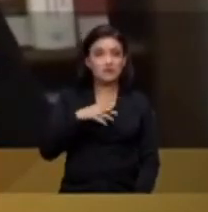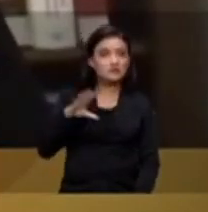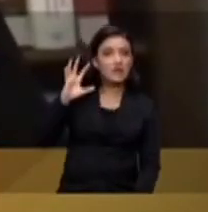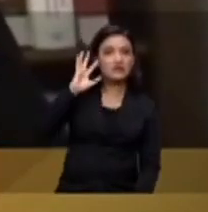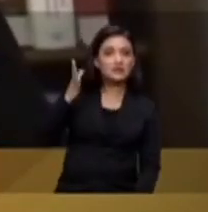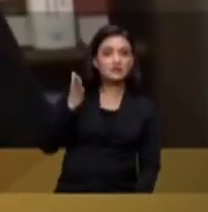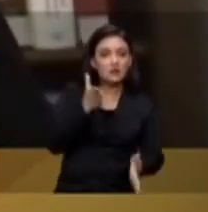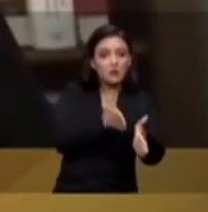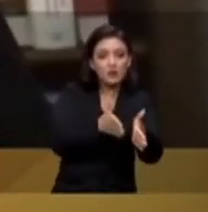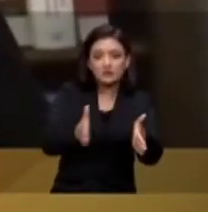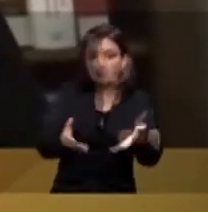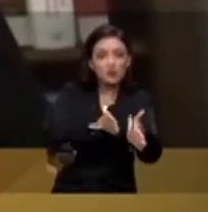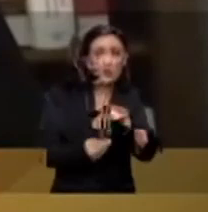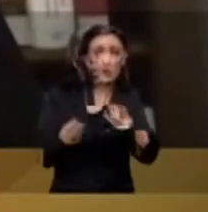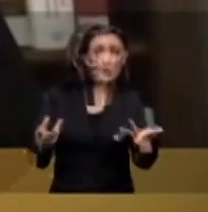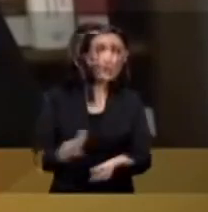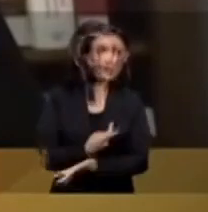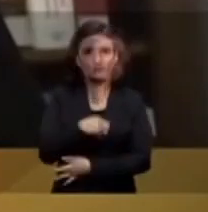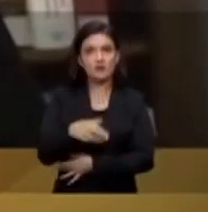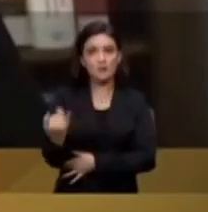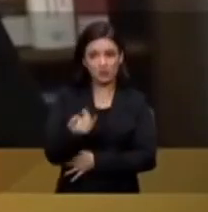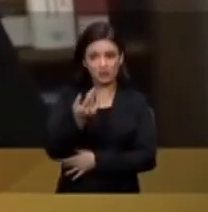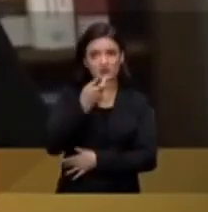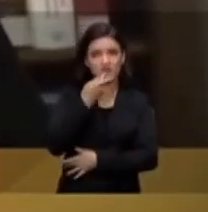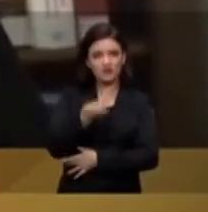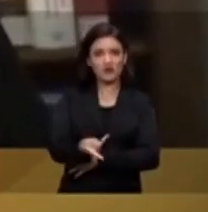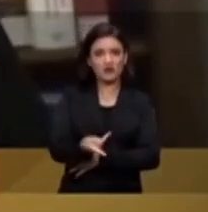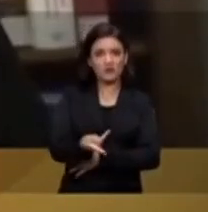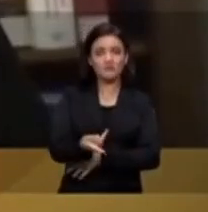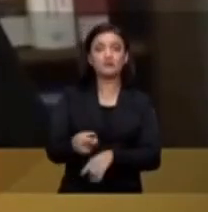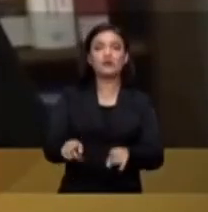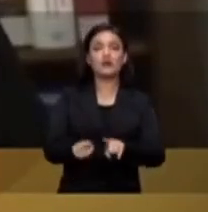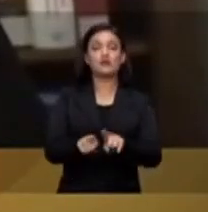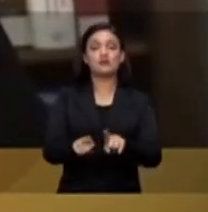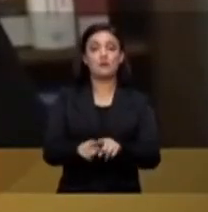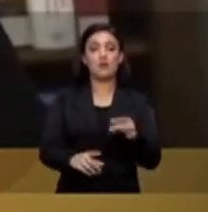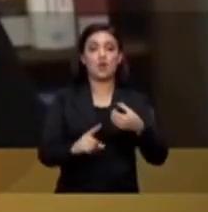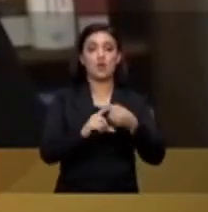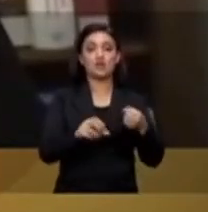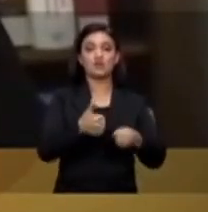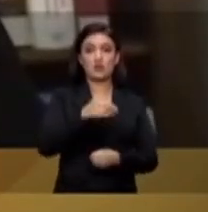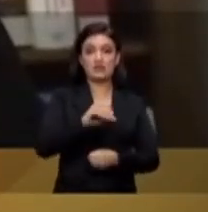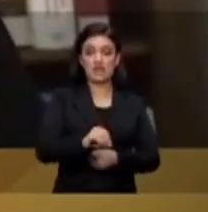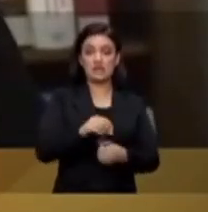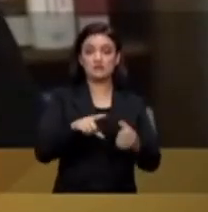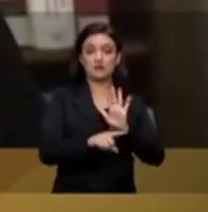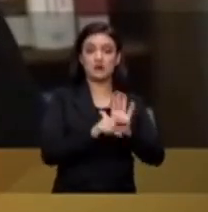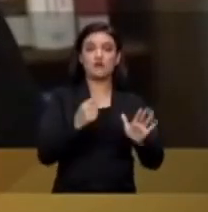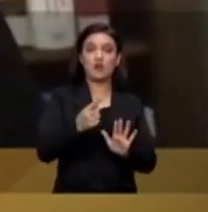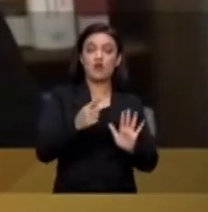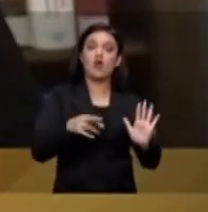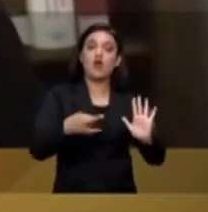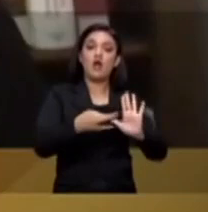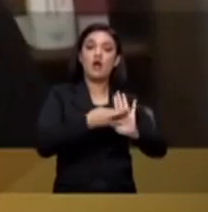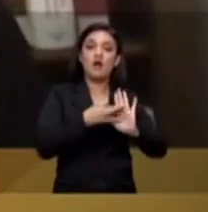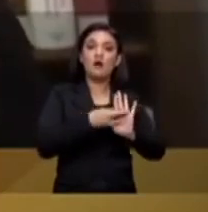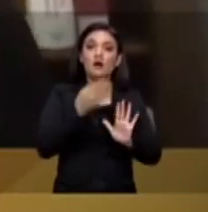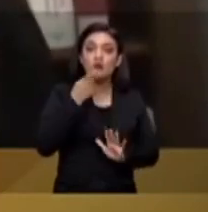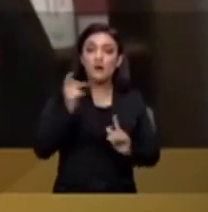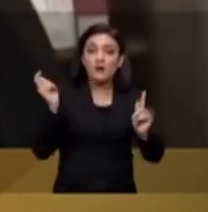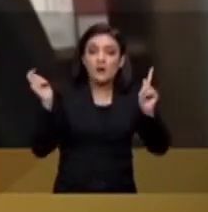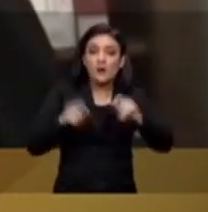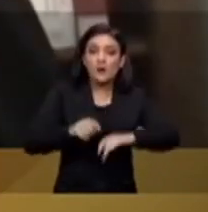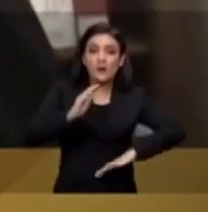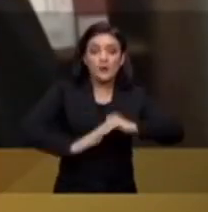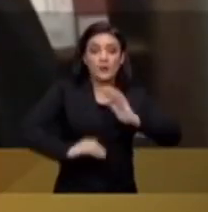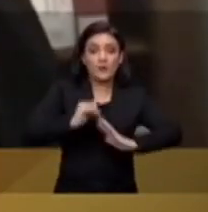absolutamente importante, com a devida vênia. Ressalto ainda a redação do artigo 10, para o 1º do Regimento Interno, o qual prevê a competência